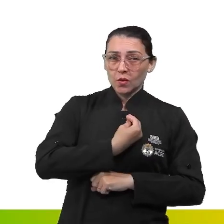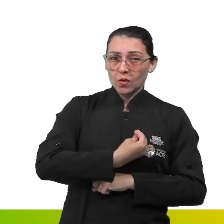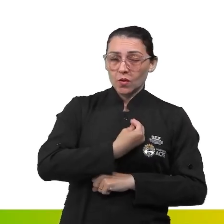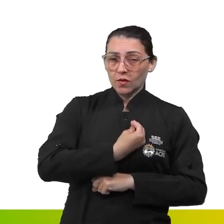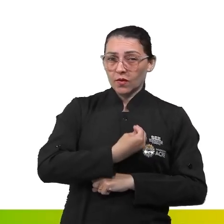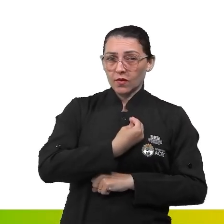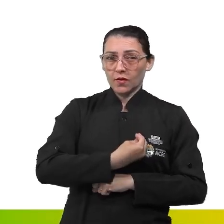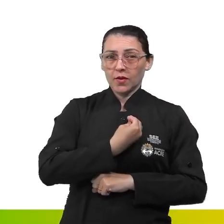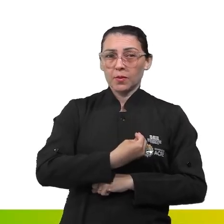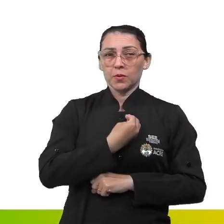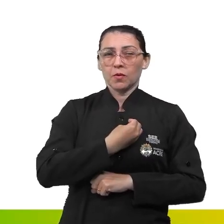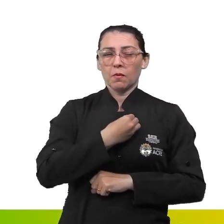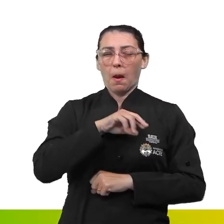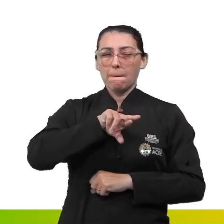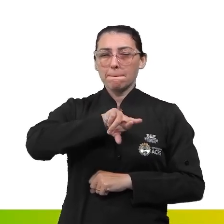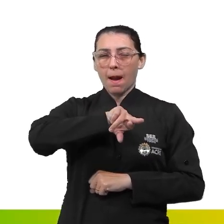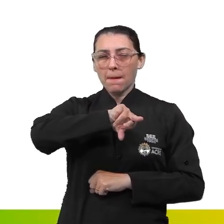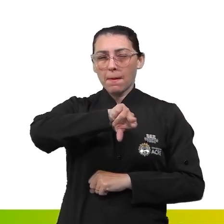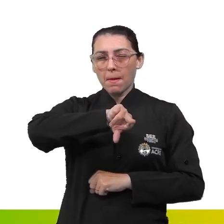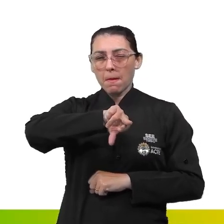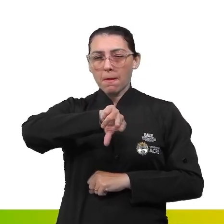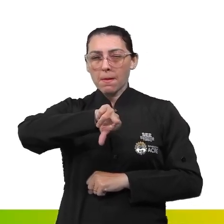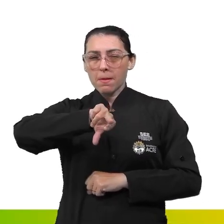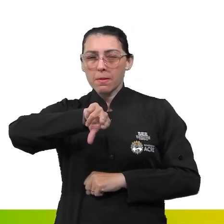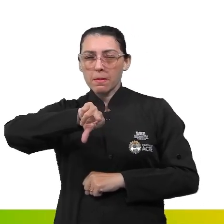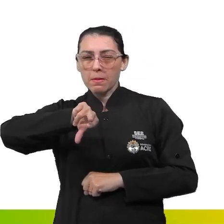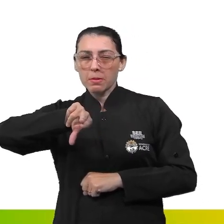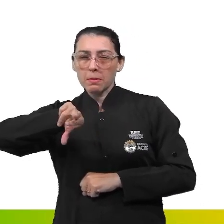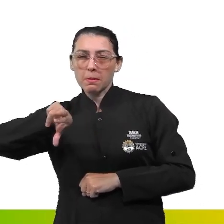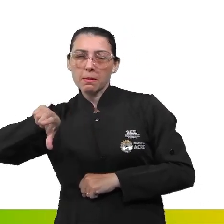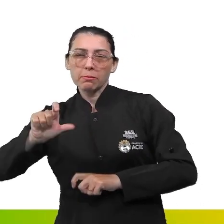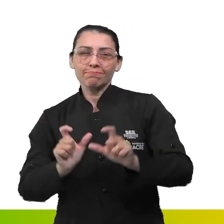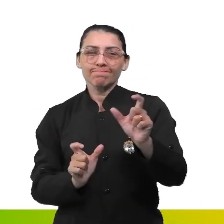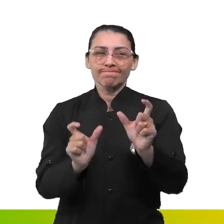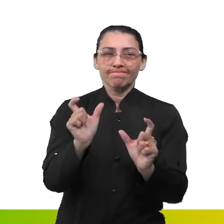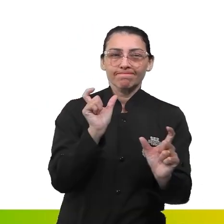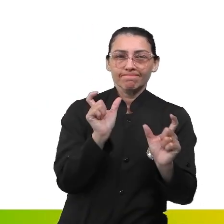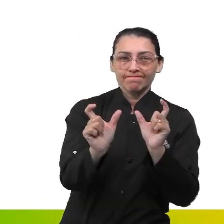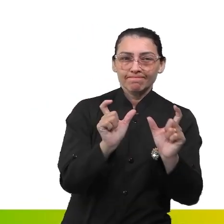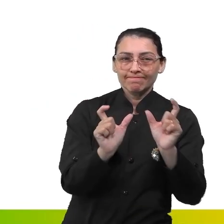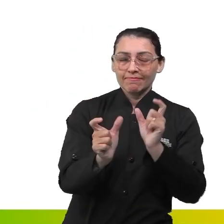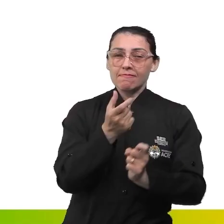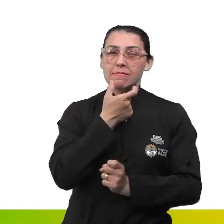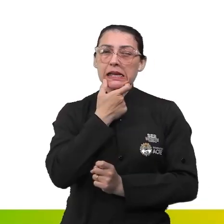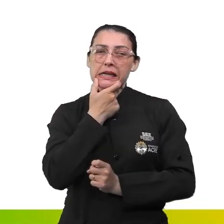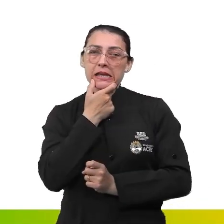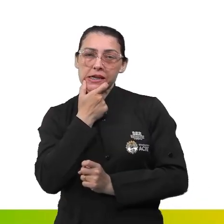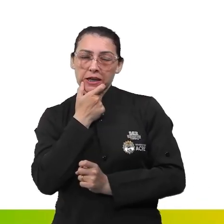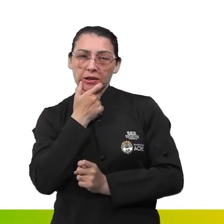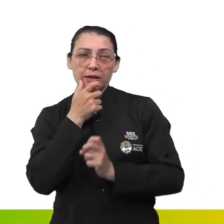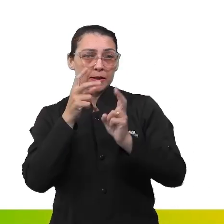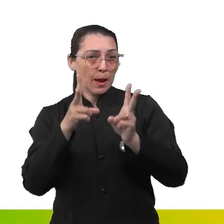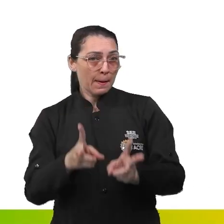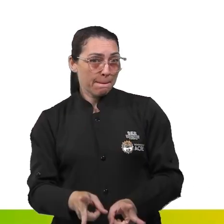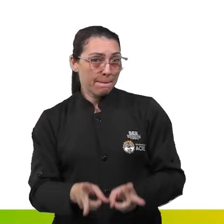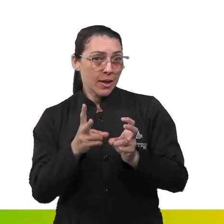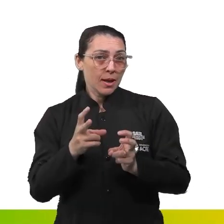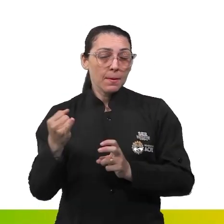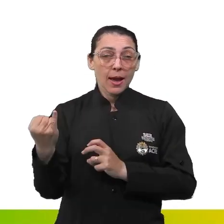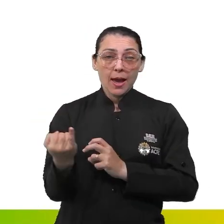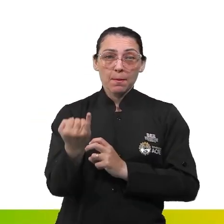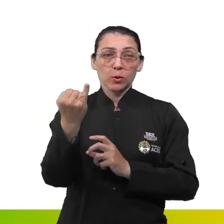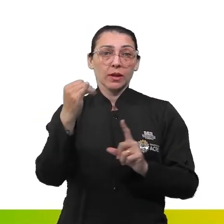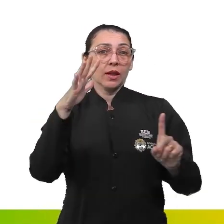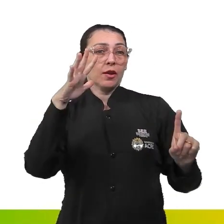Vamos ler agora o enunciado. Todos os dias, nós convivemos com uma série de palavras em inglês,